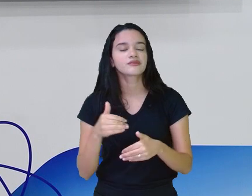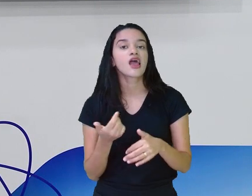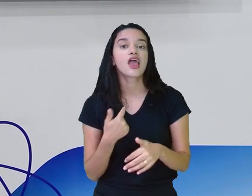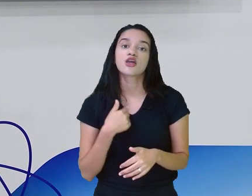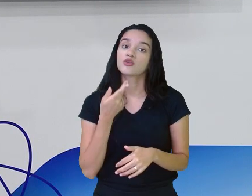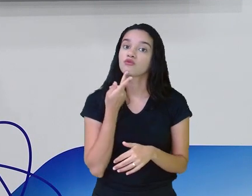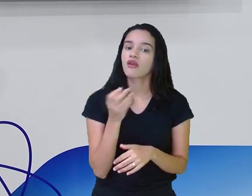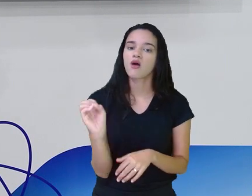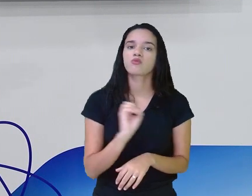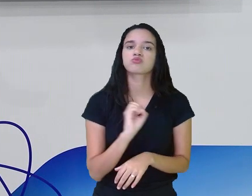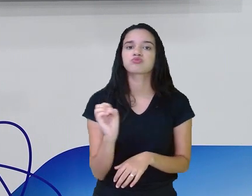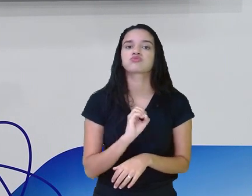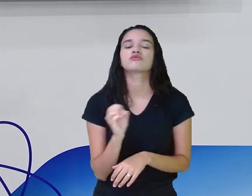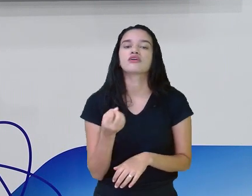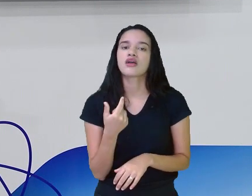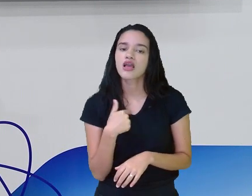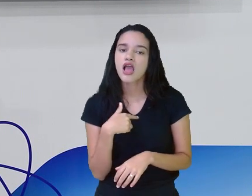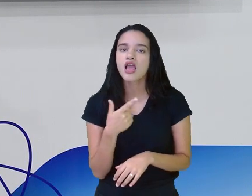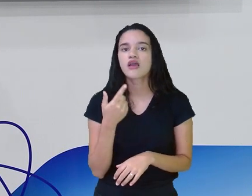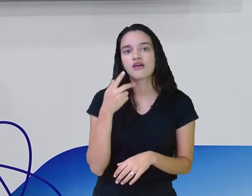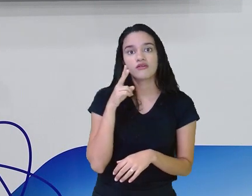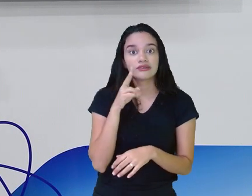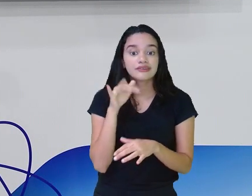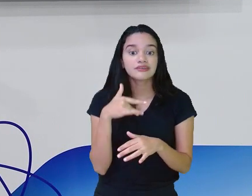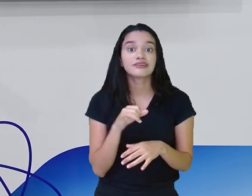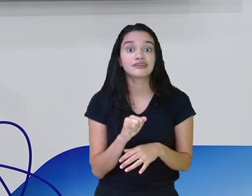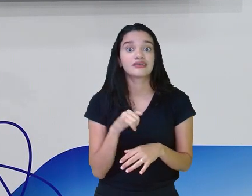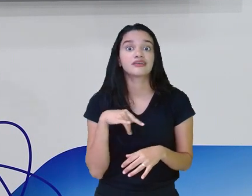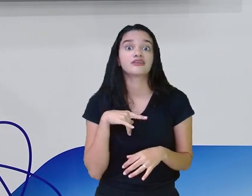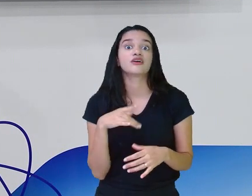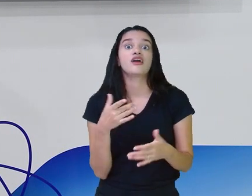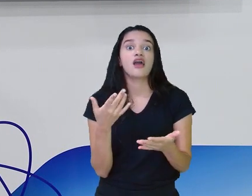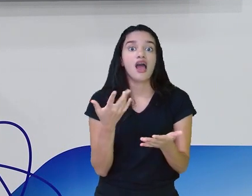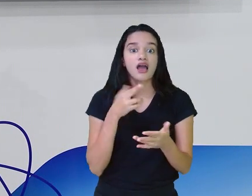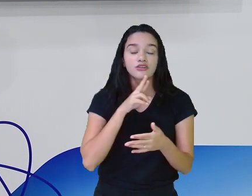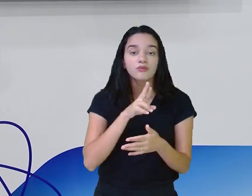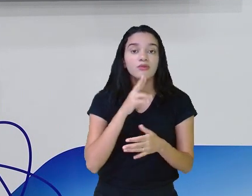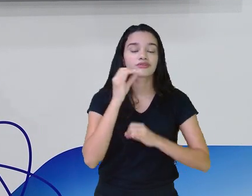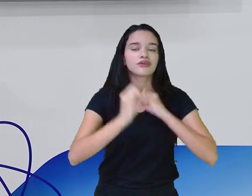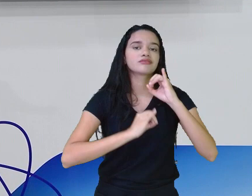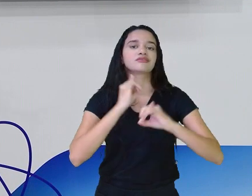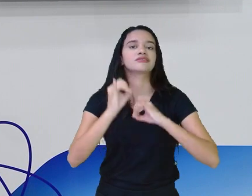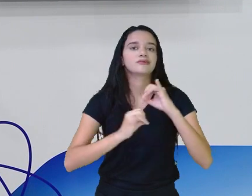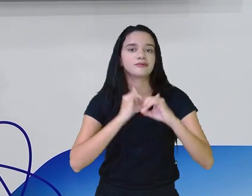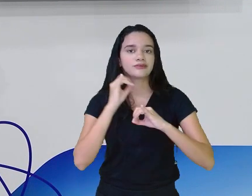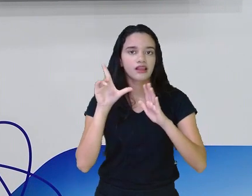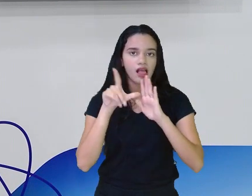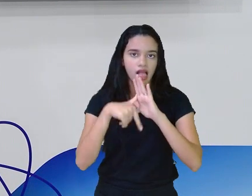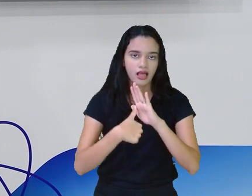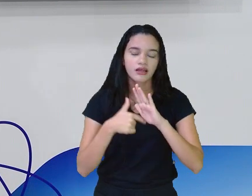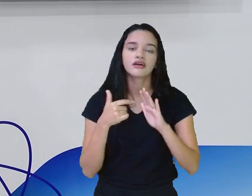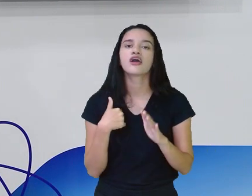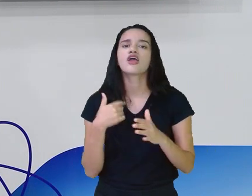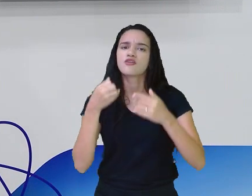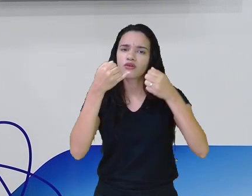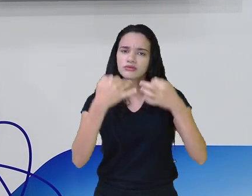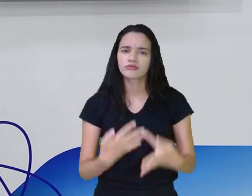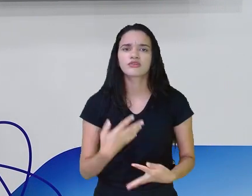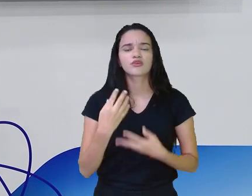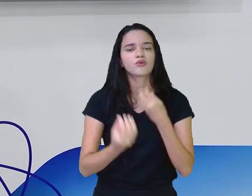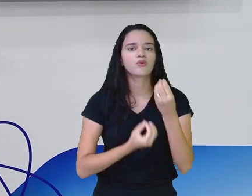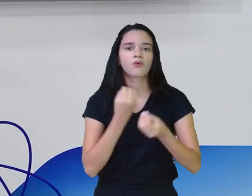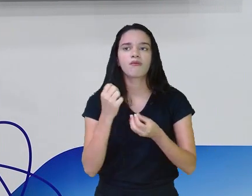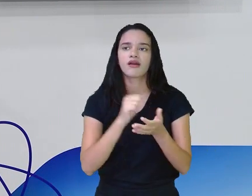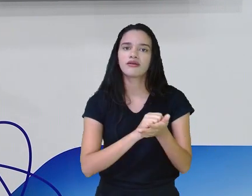não vou falar nada agora, vou ver se a tua resposta chega, né? Que às vezes a internet atrasa um pouquinho. Enquanto isso, eu já vou te explicando como será